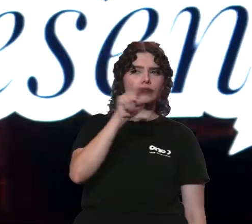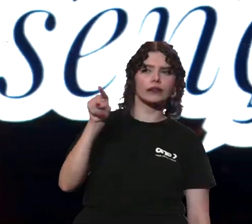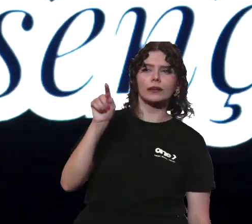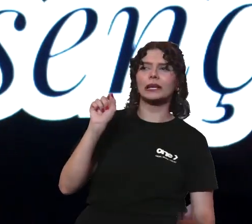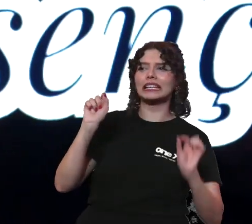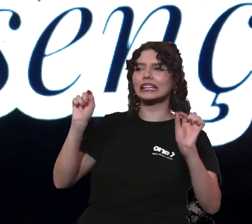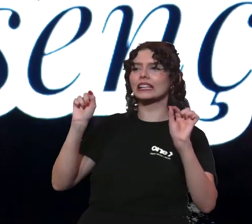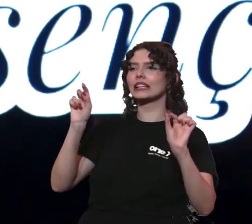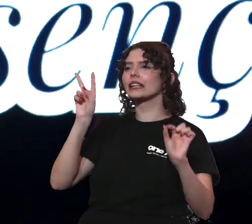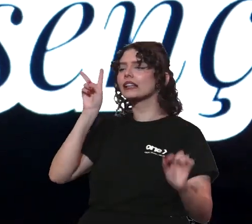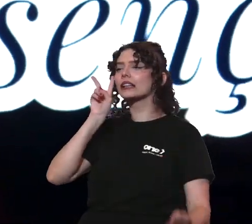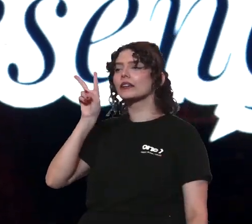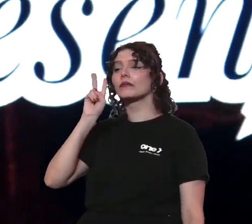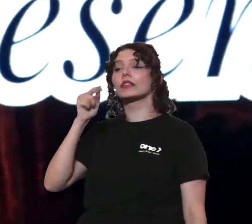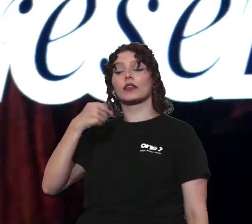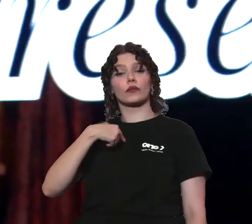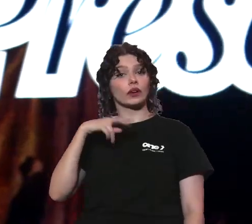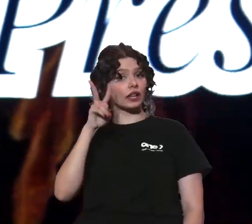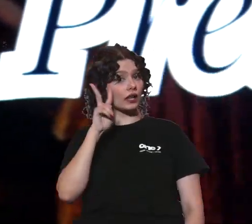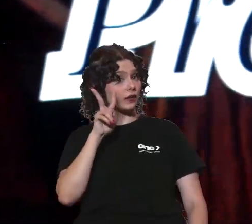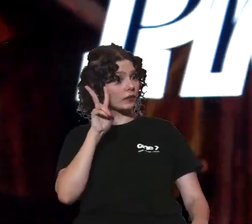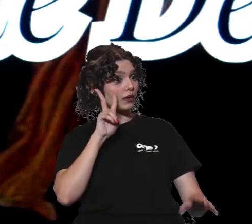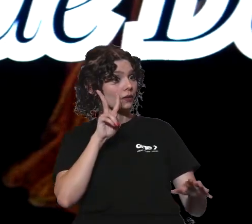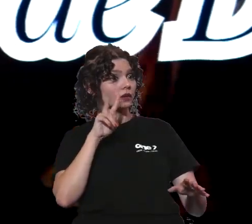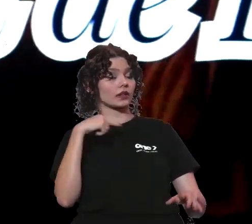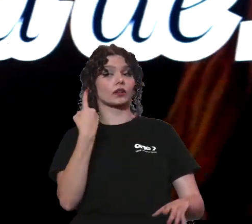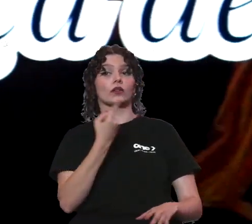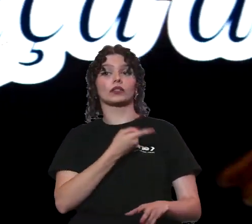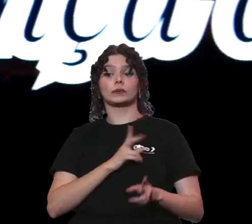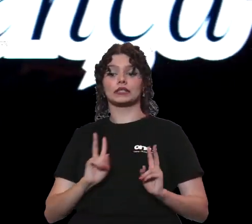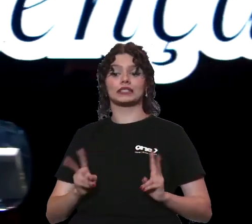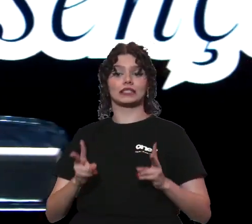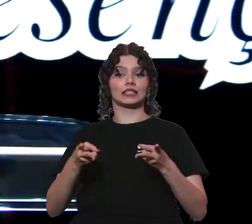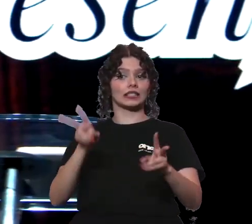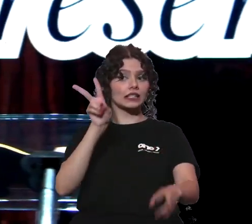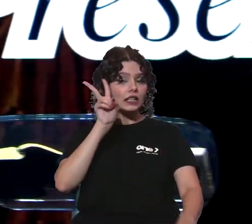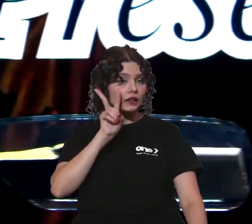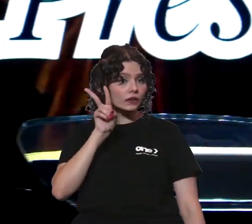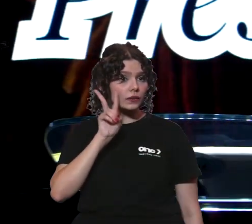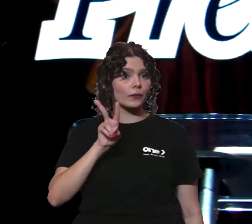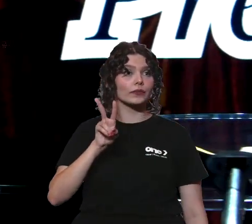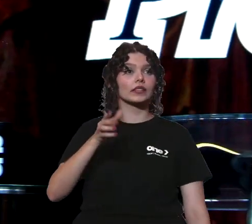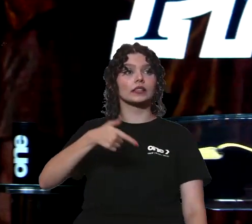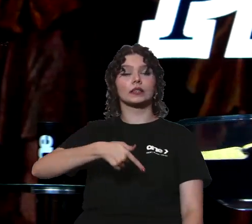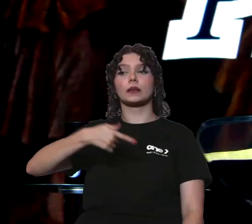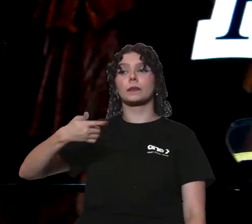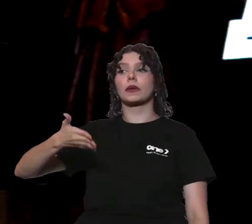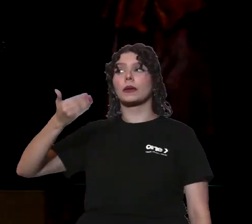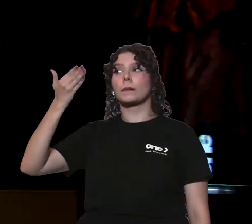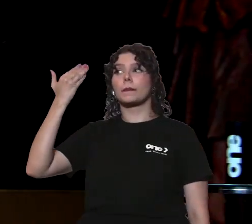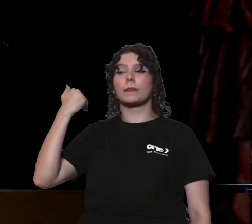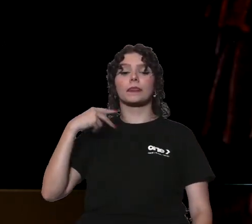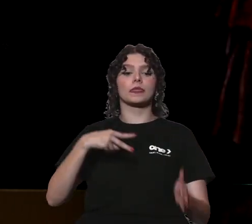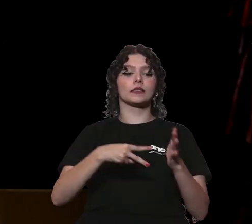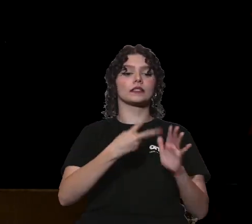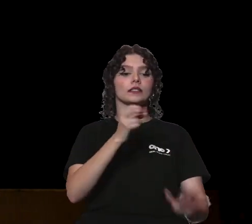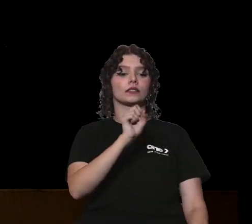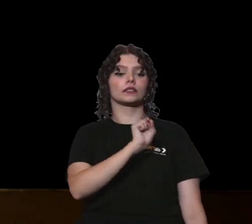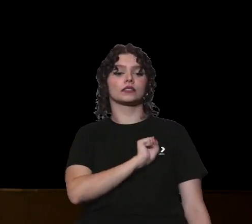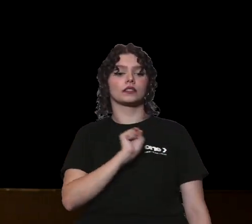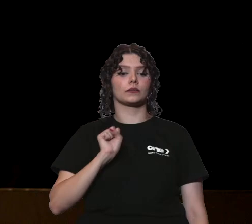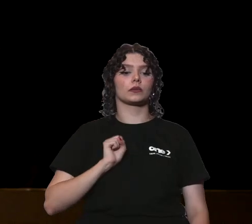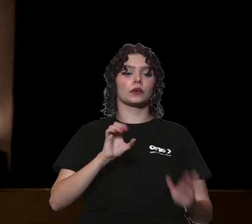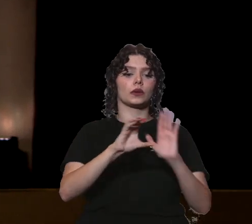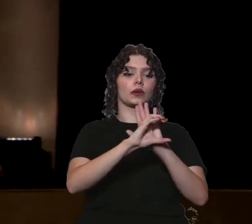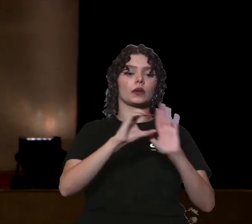ver. Eu vou relembrar porque a gente vai ler a continuação da história. Semana passada a gente leu 2 Samuel, do capítulo 6,